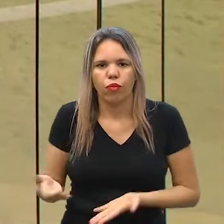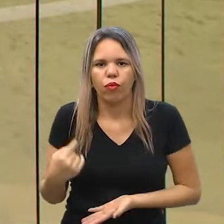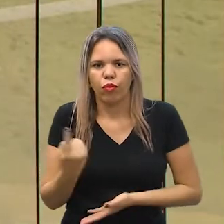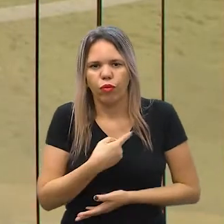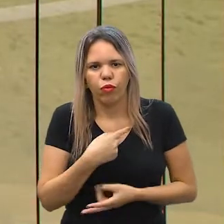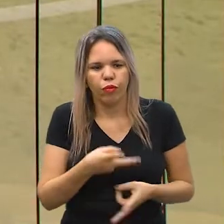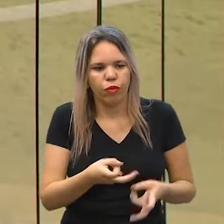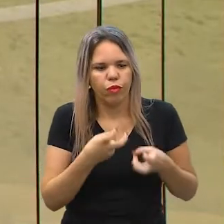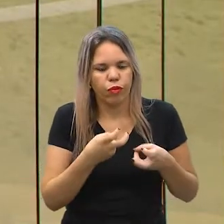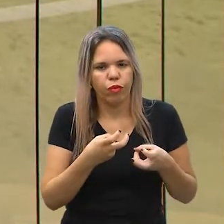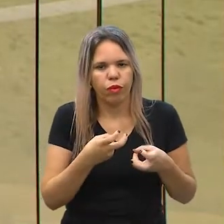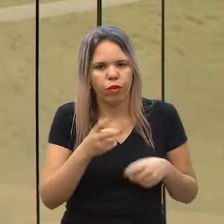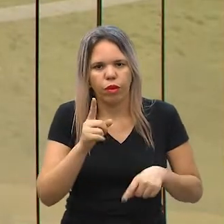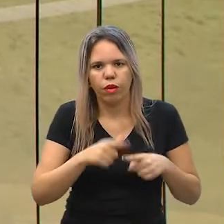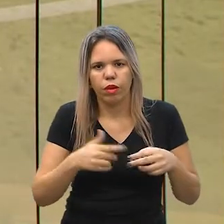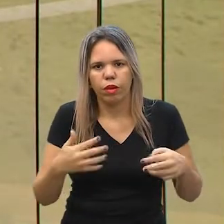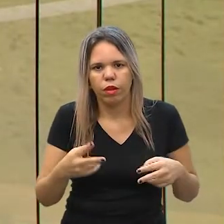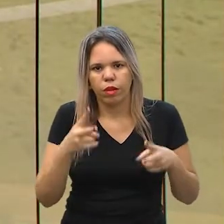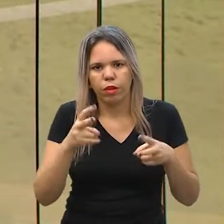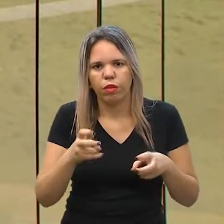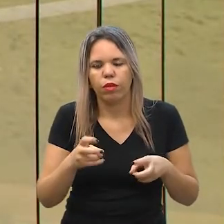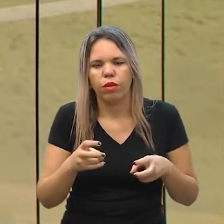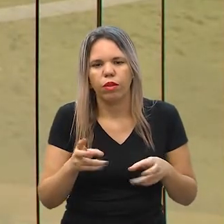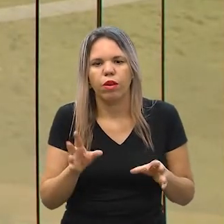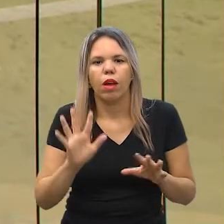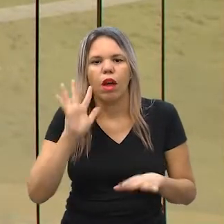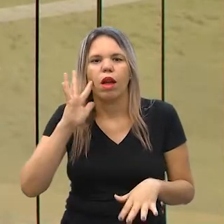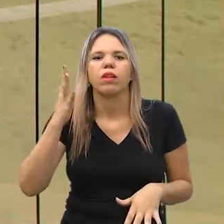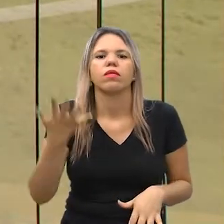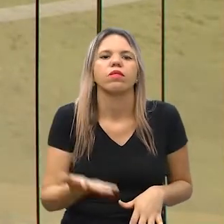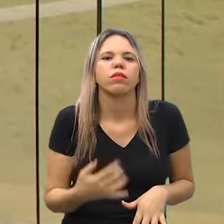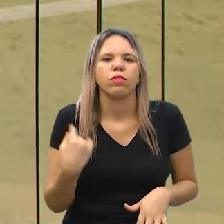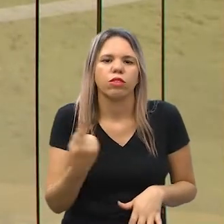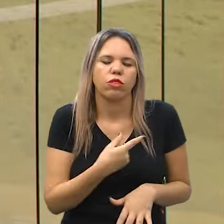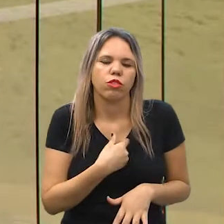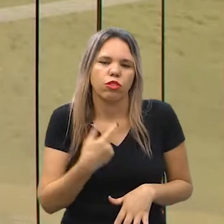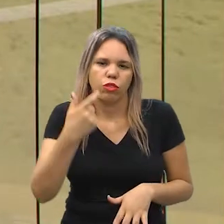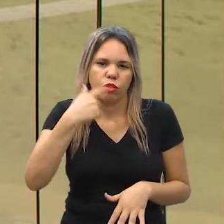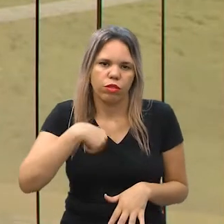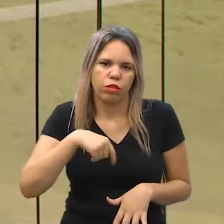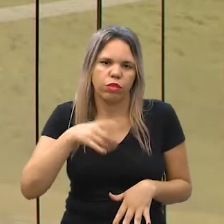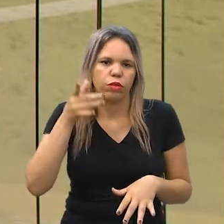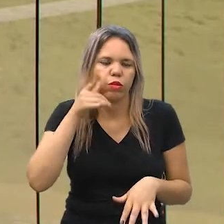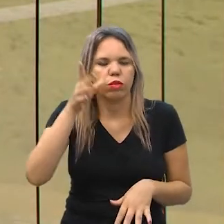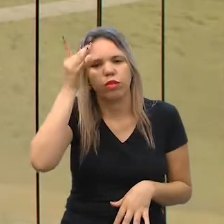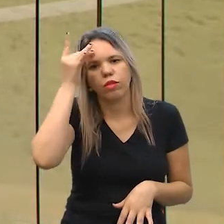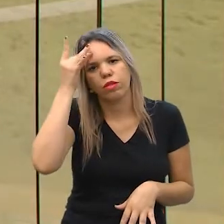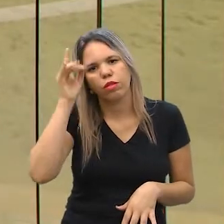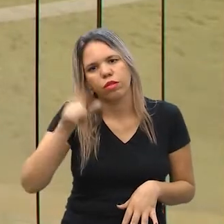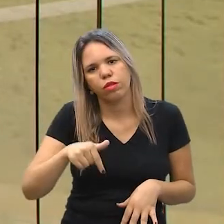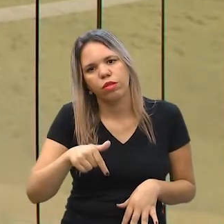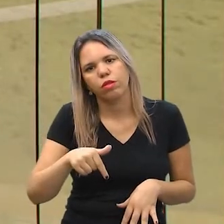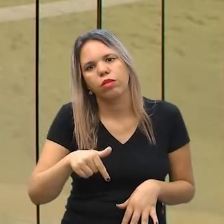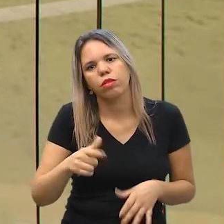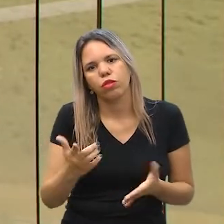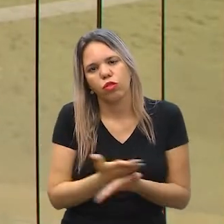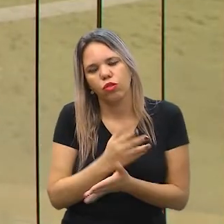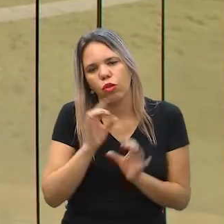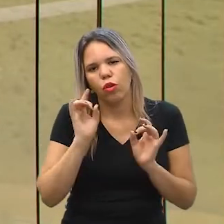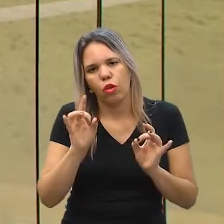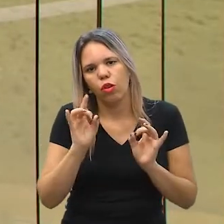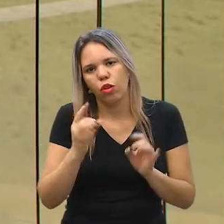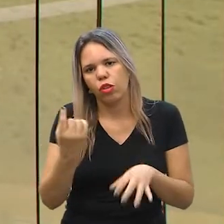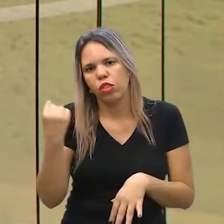não olhamos as riquezas materiais. A riqueza material é o resultado das riquezas que você adquire. Então este é um grande livro, um